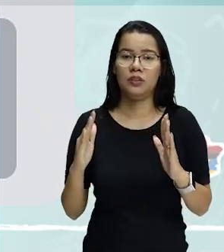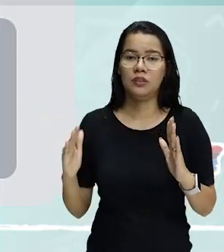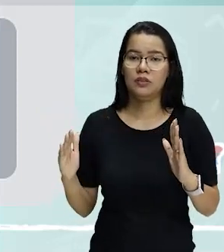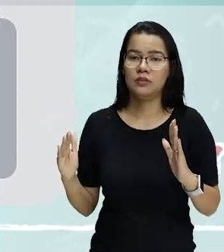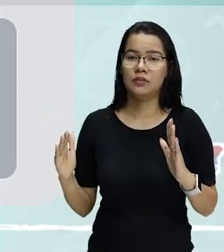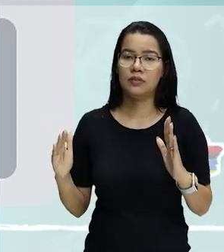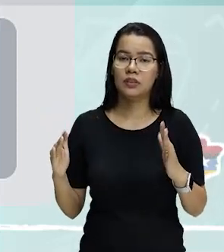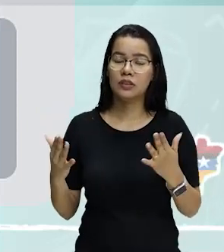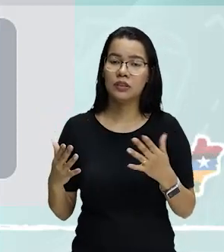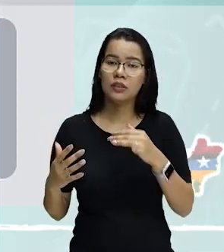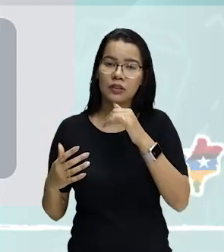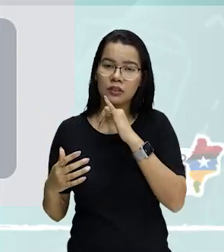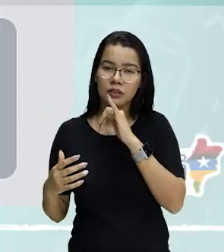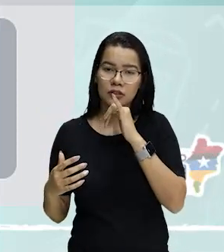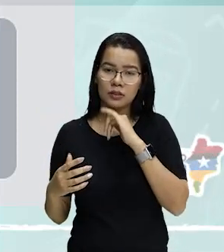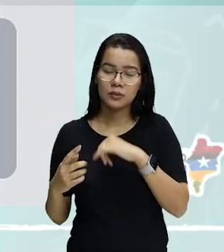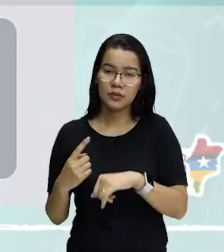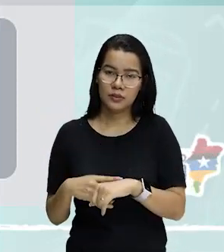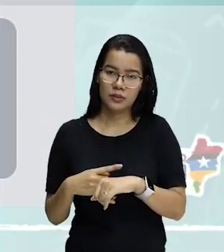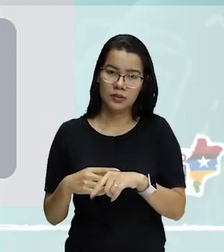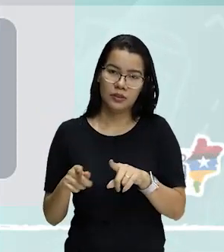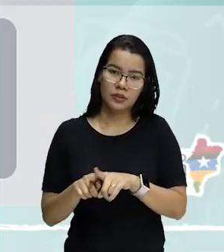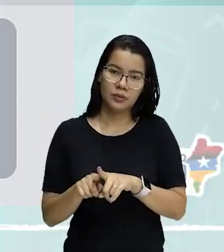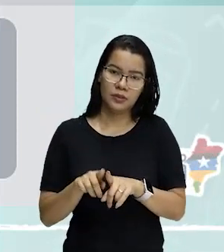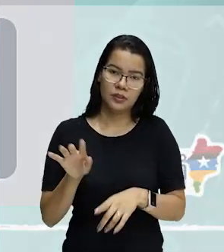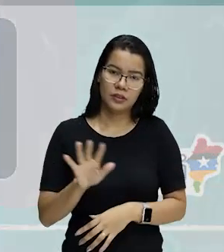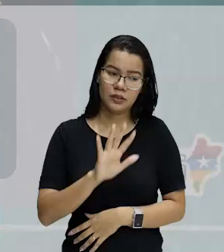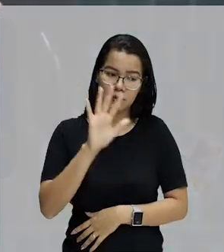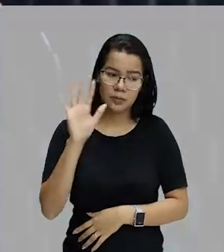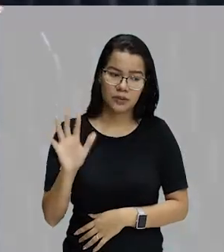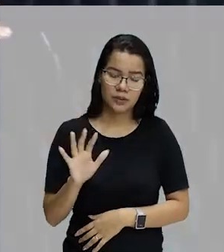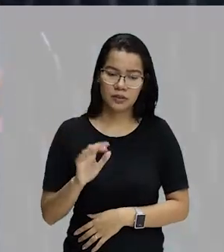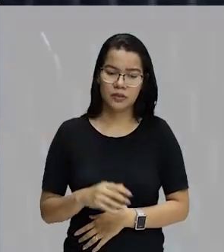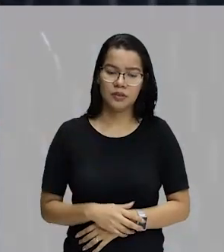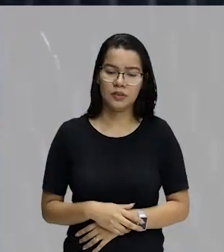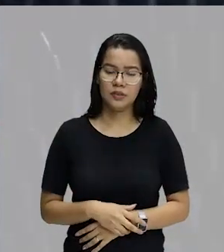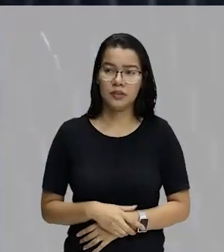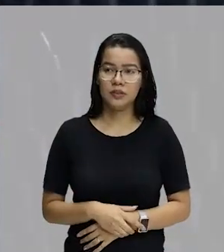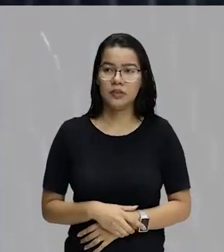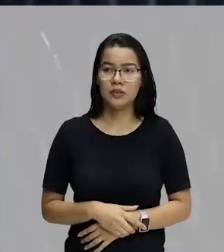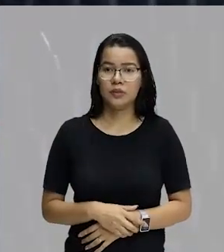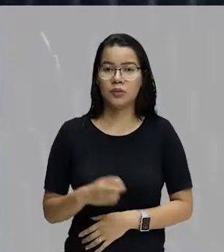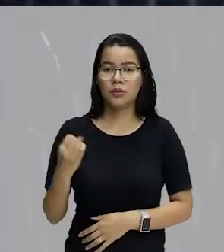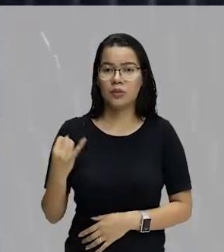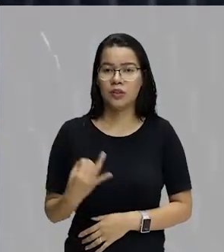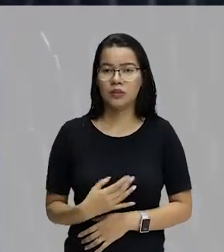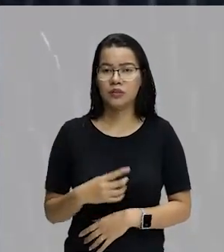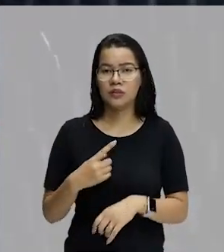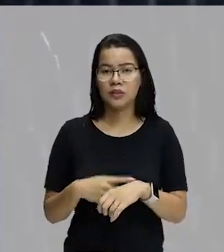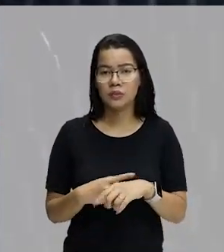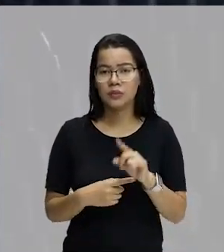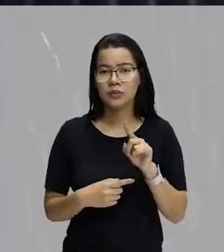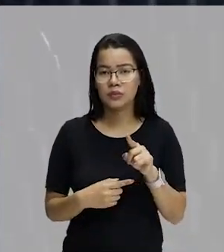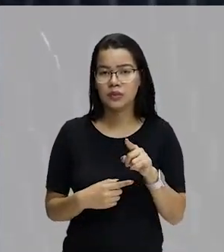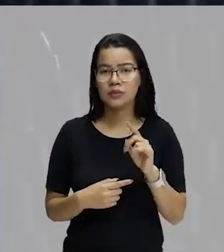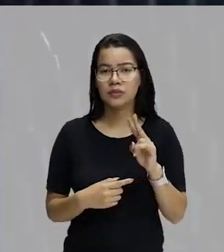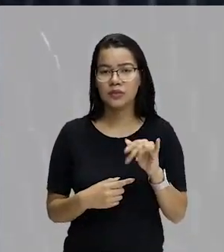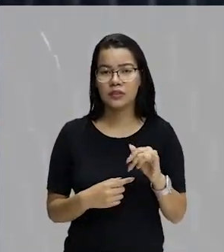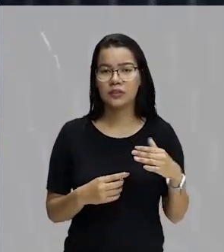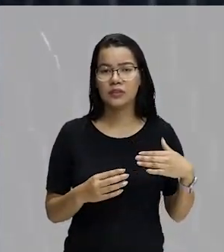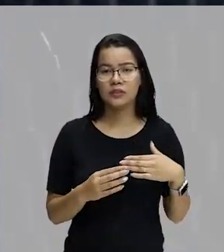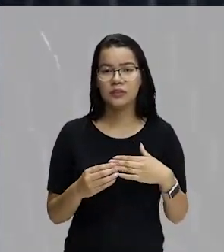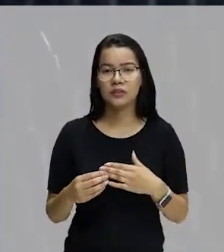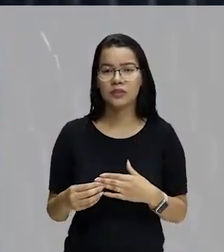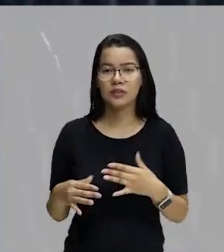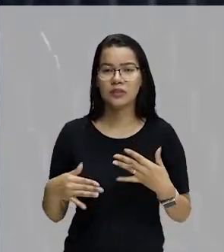tá? Então, por exemplo, tempo e espaço. How long will this take? Quanto tempo isso vai levar, né? Então,